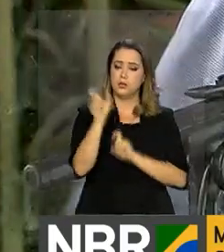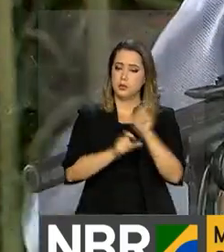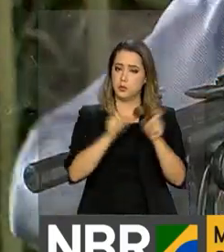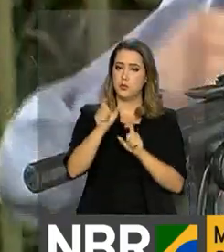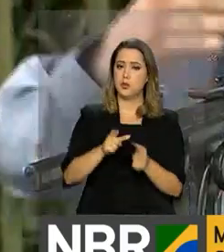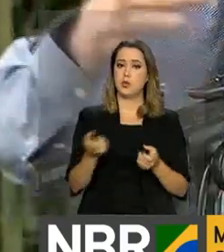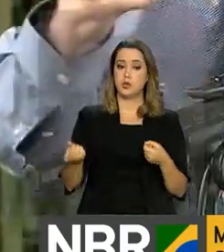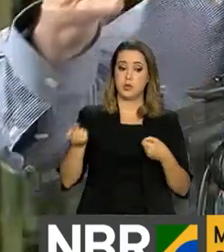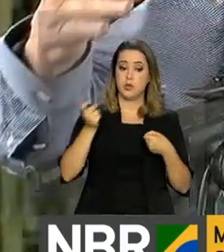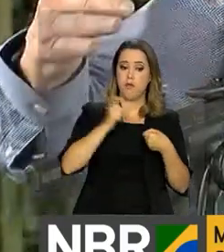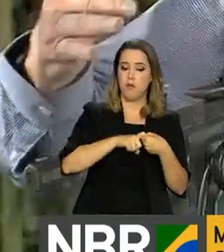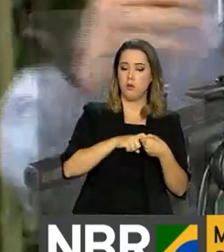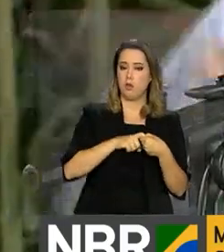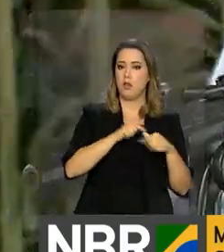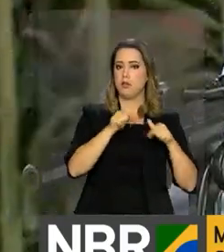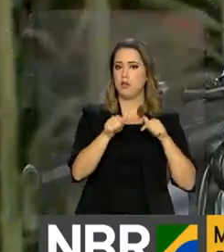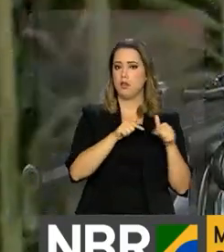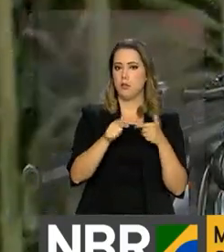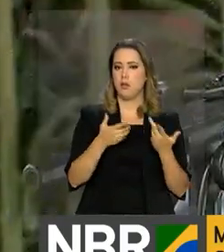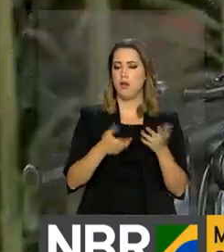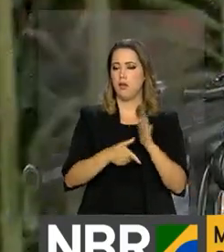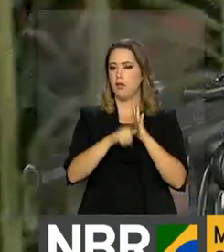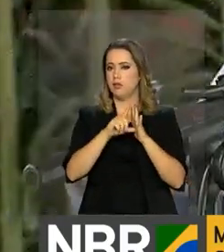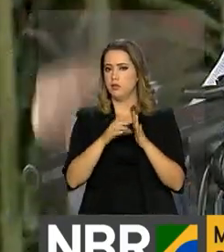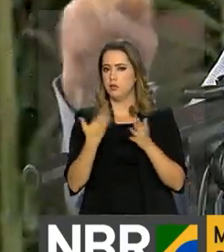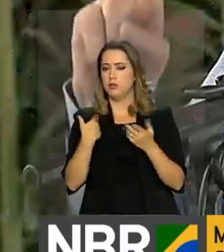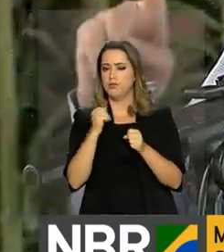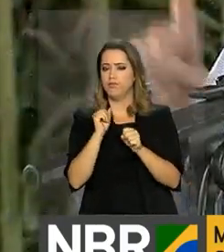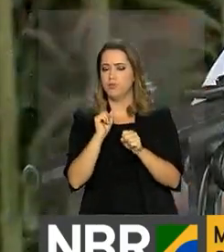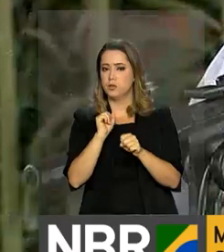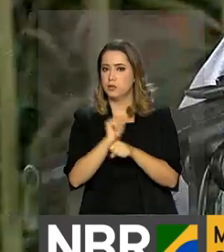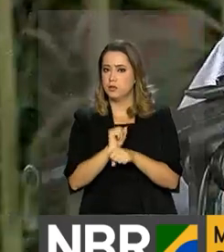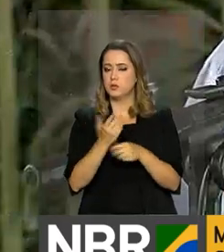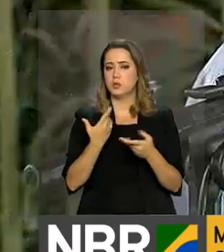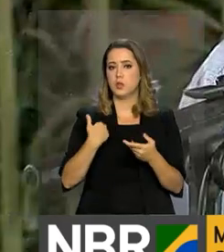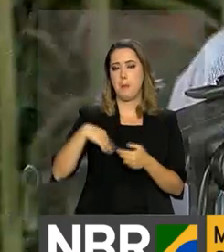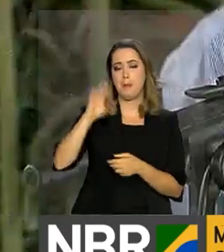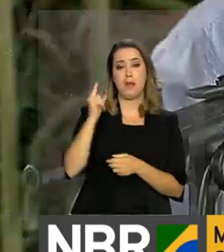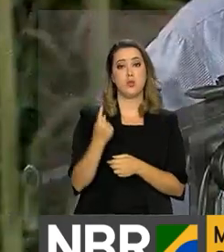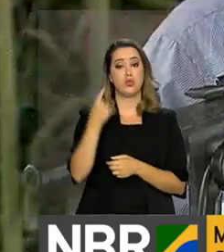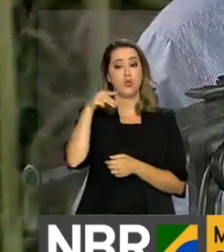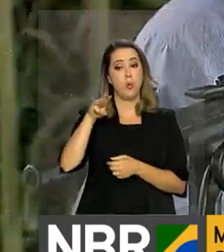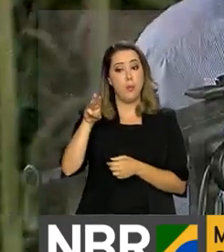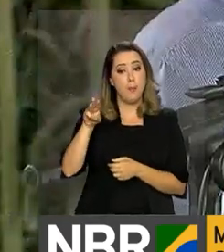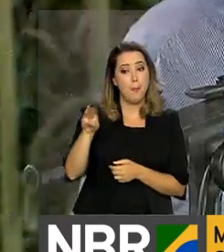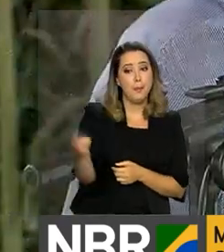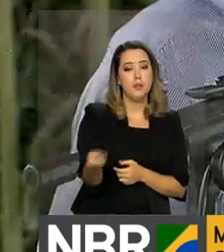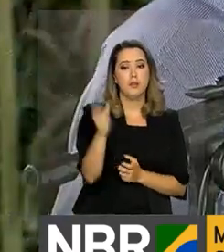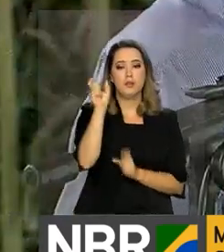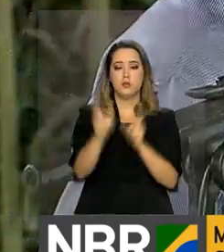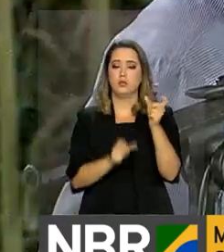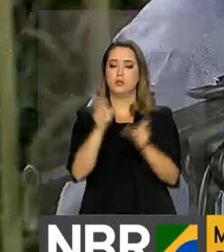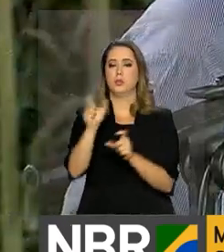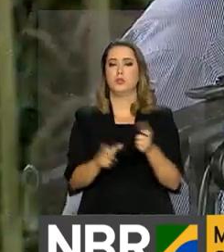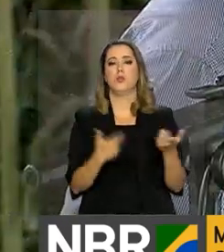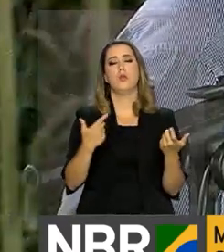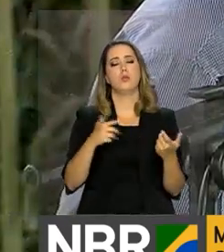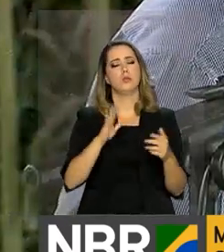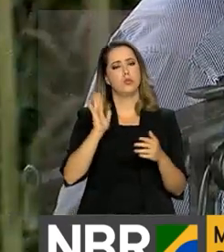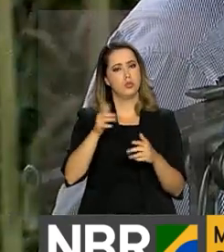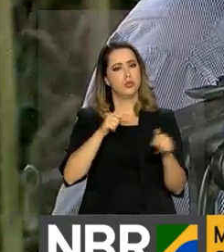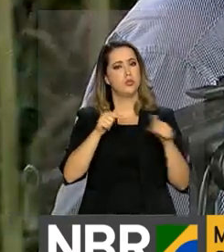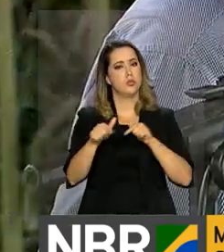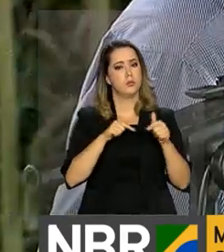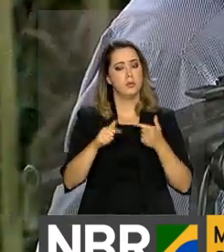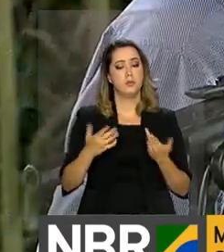que recuperaram uma determinada atividade. E isto chega a 1 milhão e 400 mil pessoas no